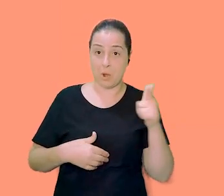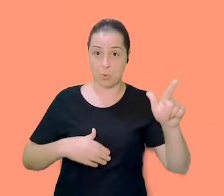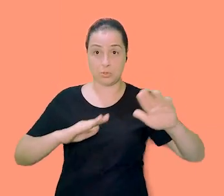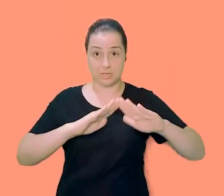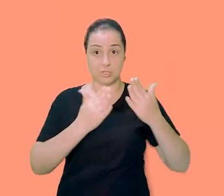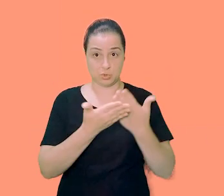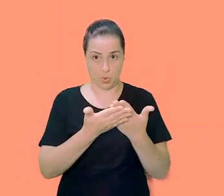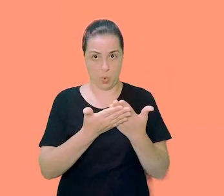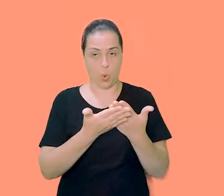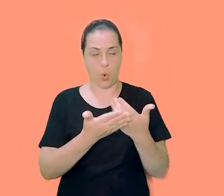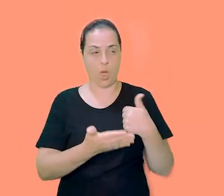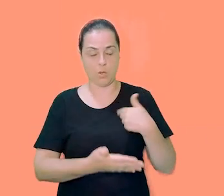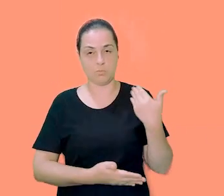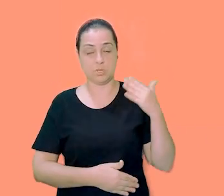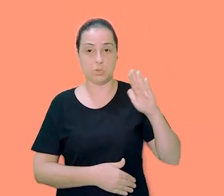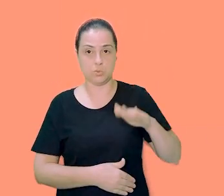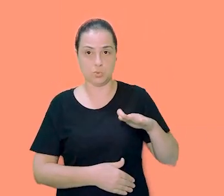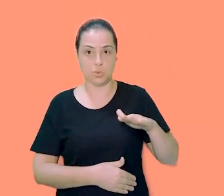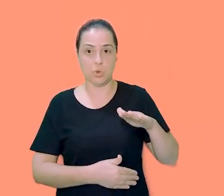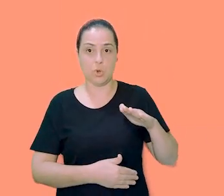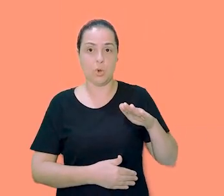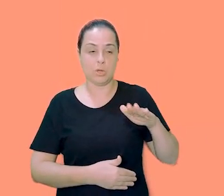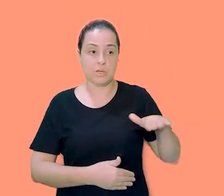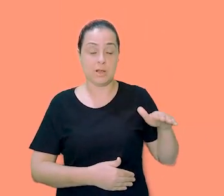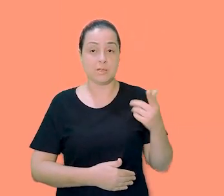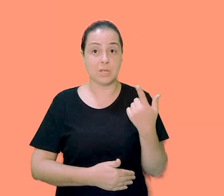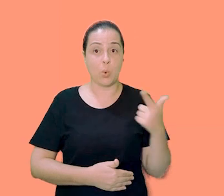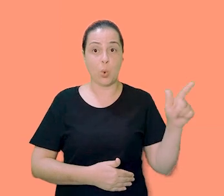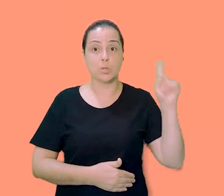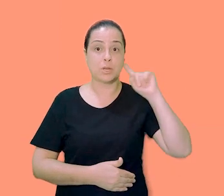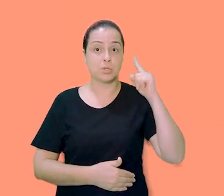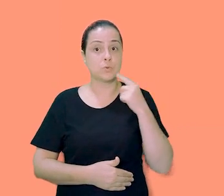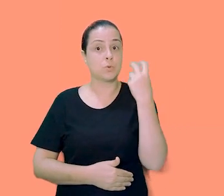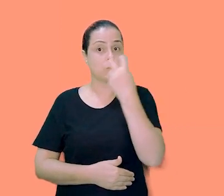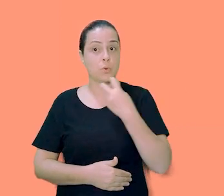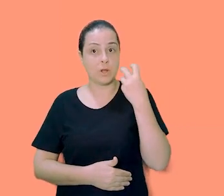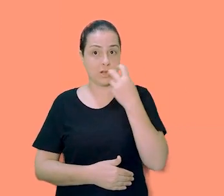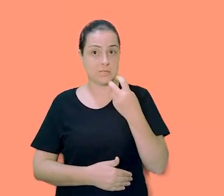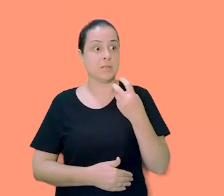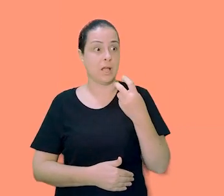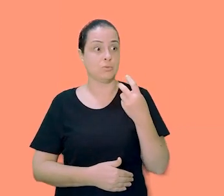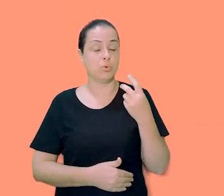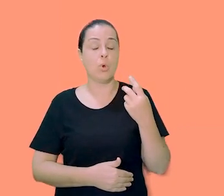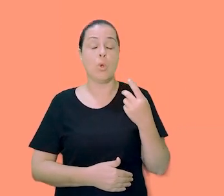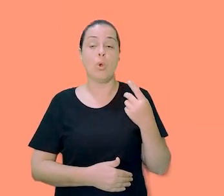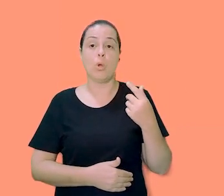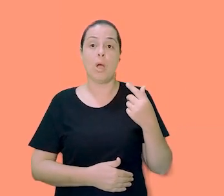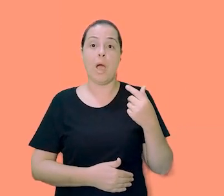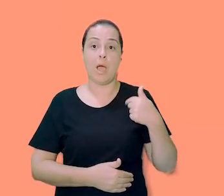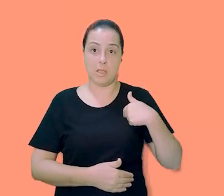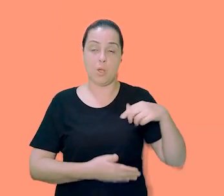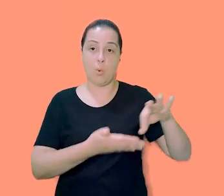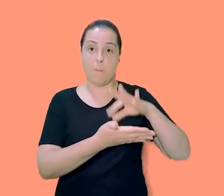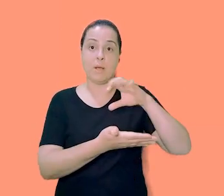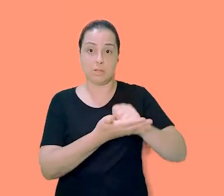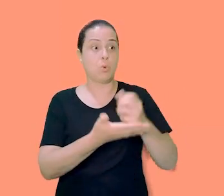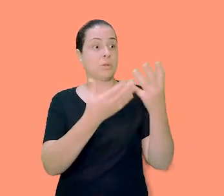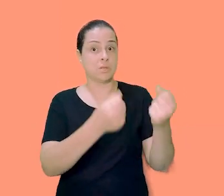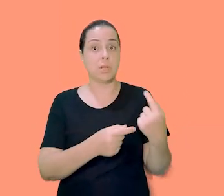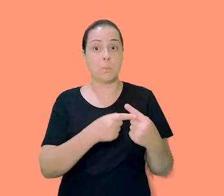estudei, tinha um aluno com deficiência auditiva que também era federalizado, e eles aceitaram a minha matrícula, porque muitas escolas